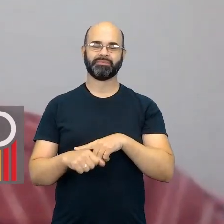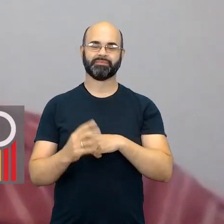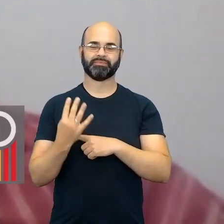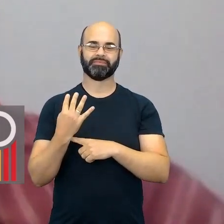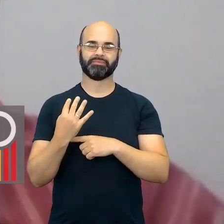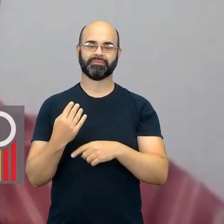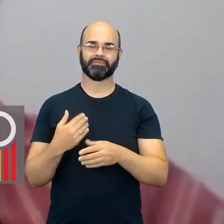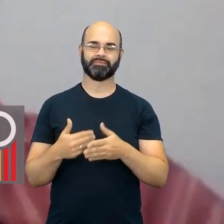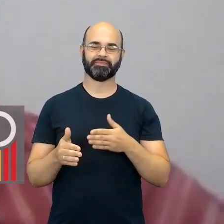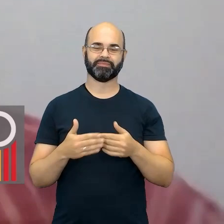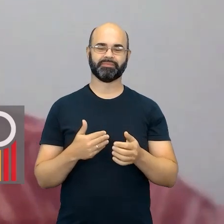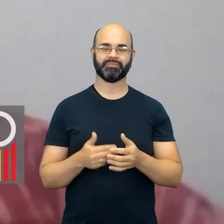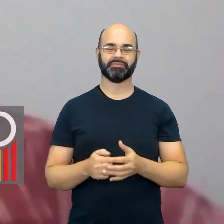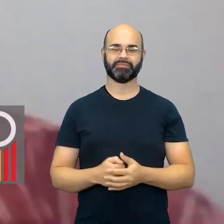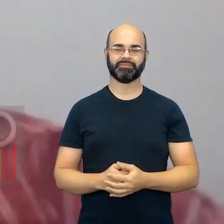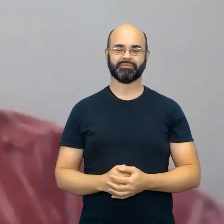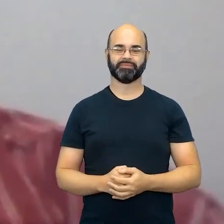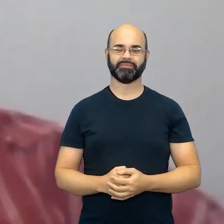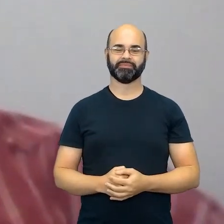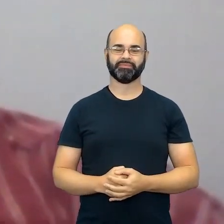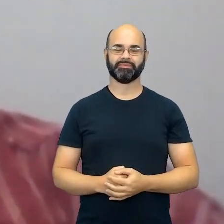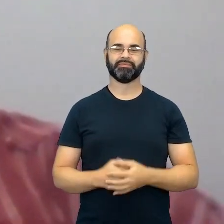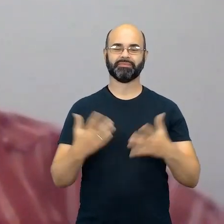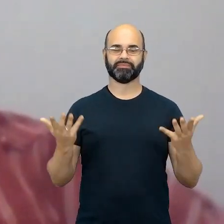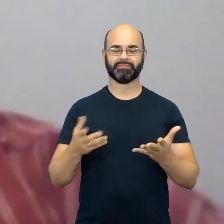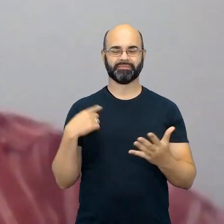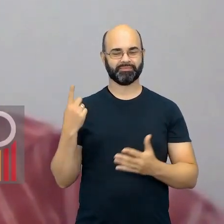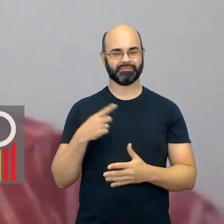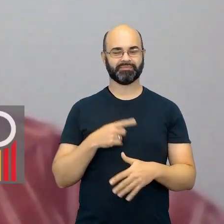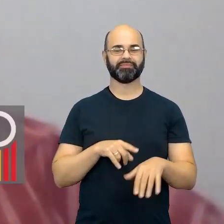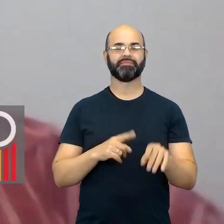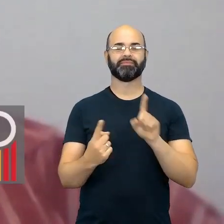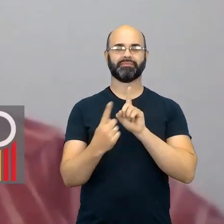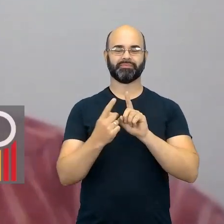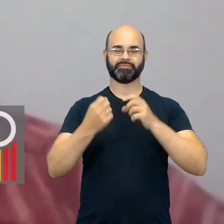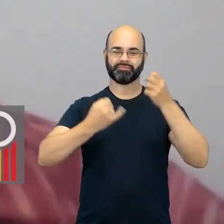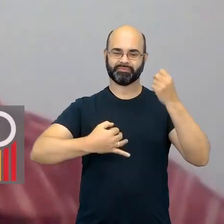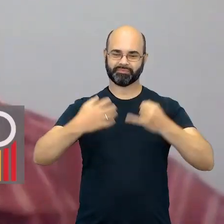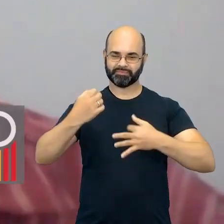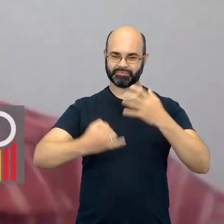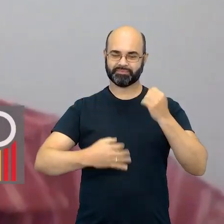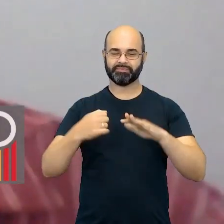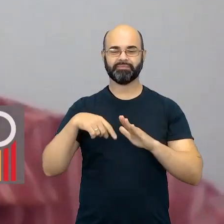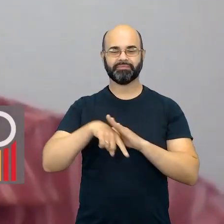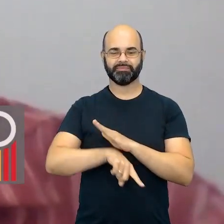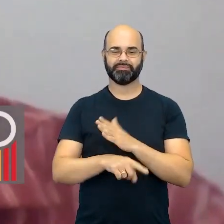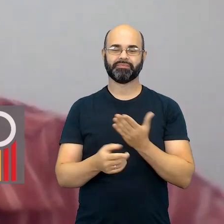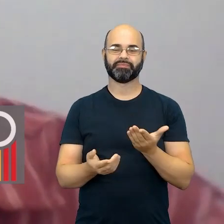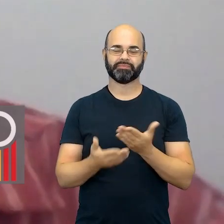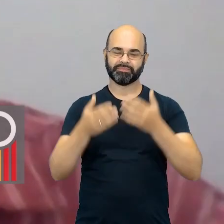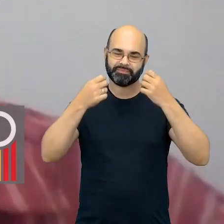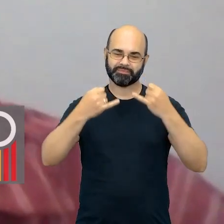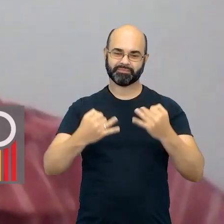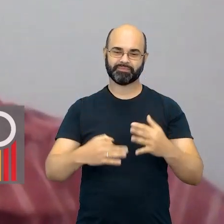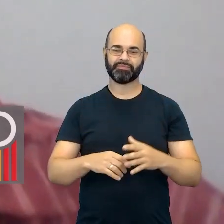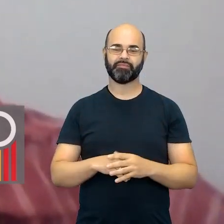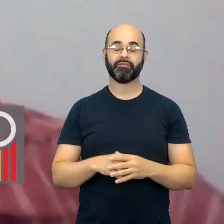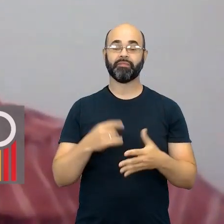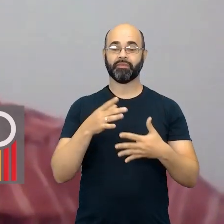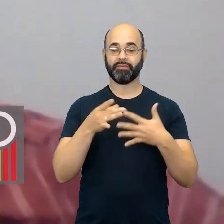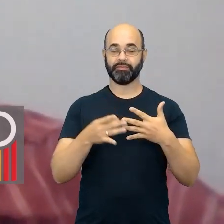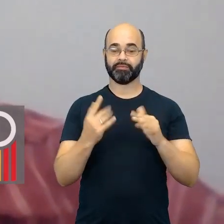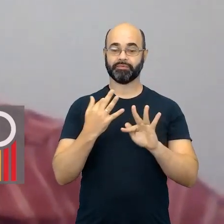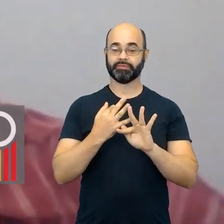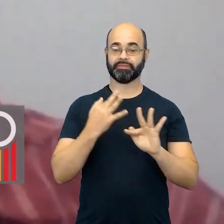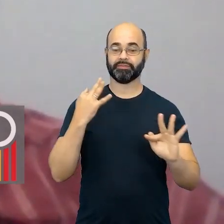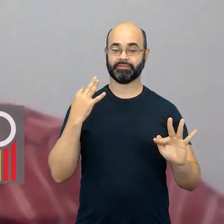formação. Estamos aqui, então, para mais uma formação, né, de recuperação e aprofundamento da componente curricular de Física